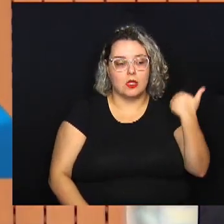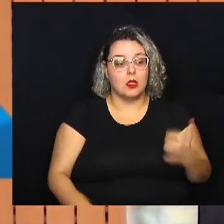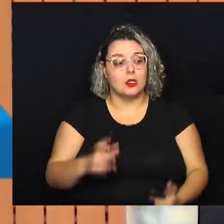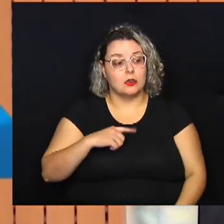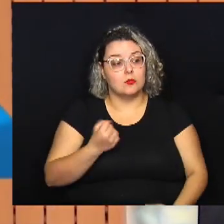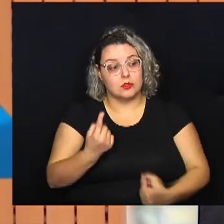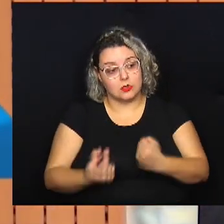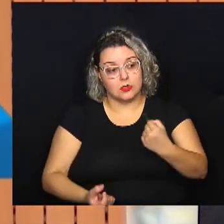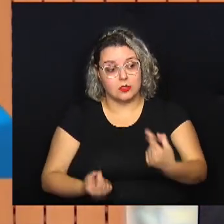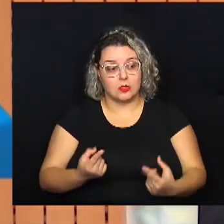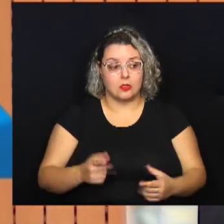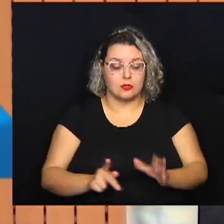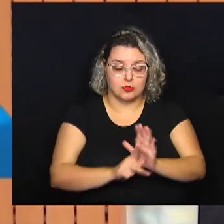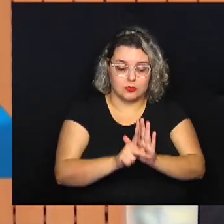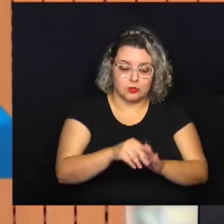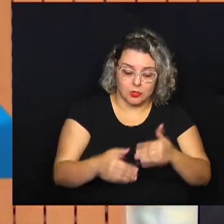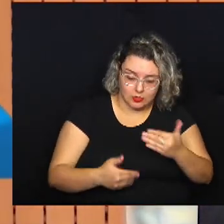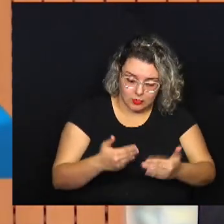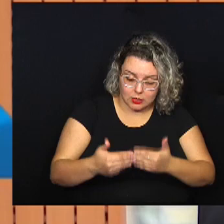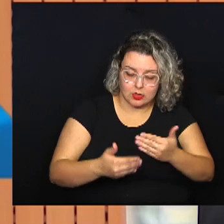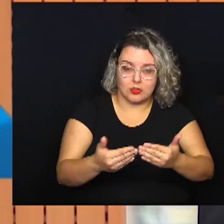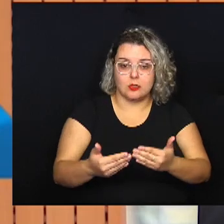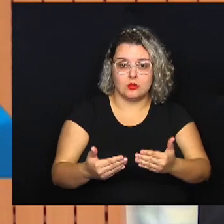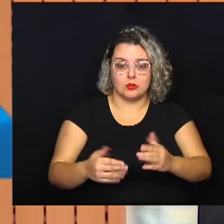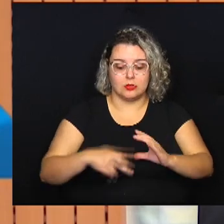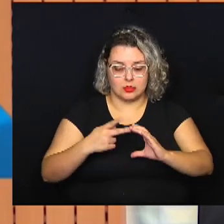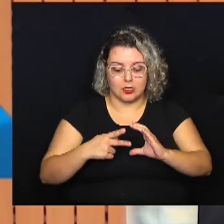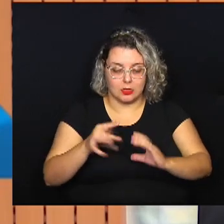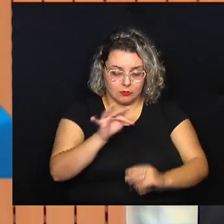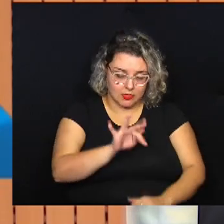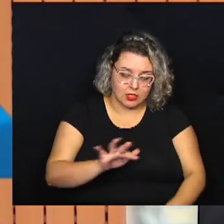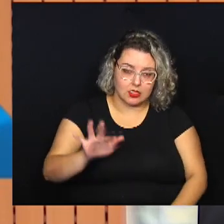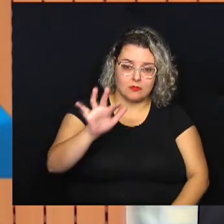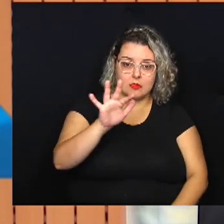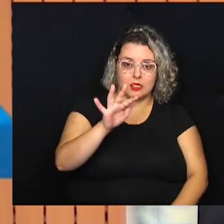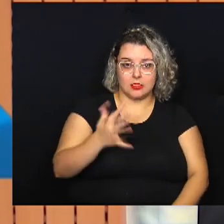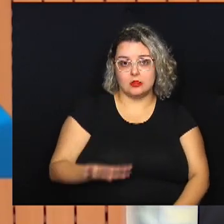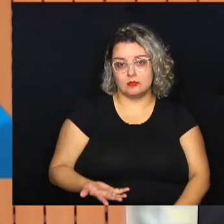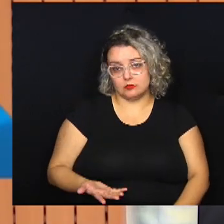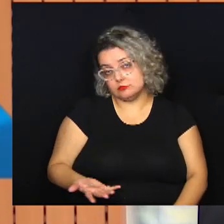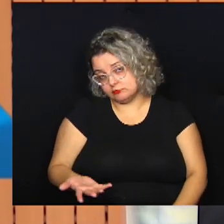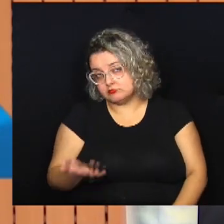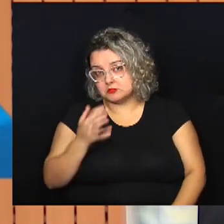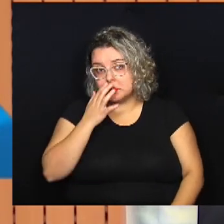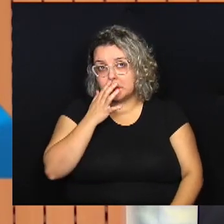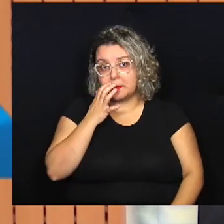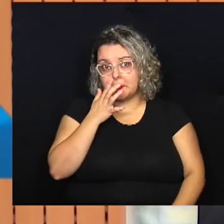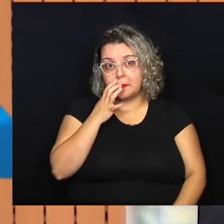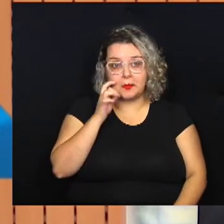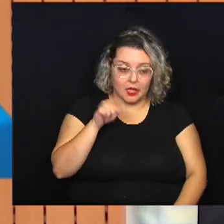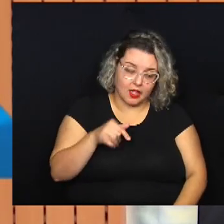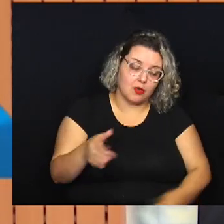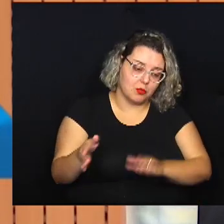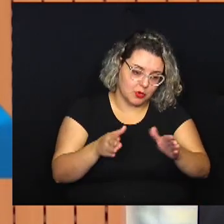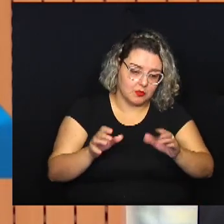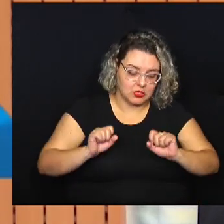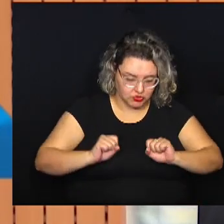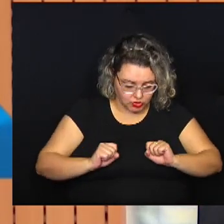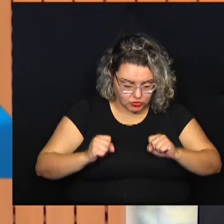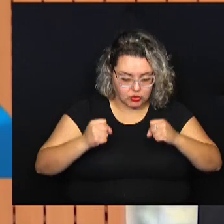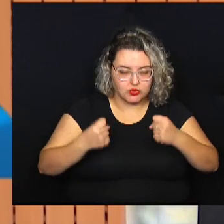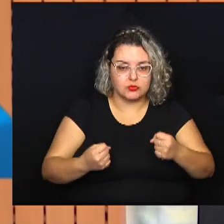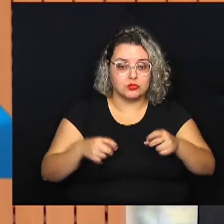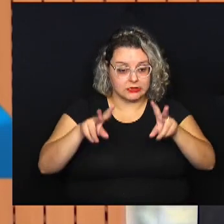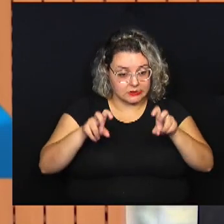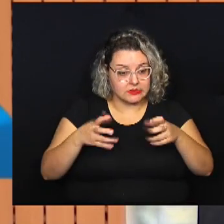projetos tramitando, né, na Câmara Federal. Enfim, eu acho que esse é o momento de nos debruçarmos nesse